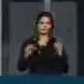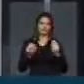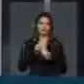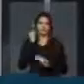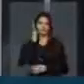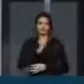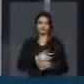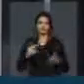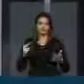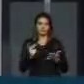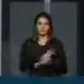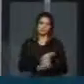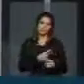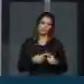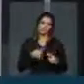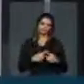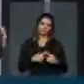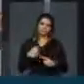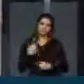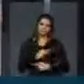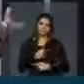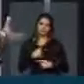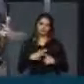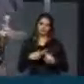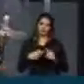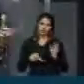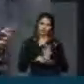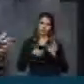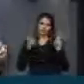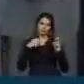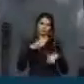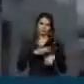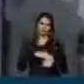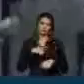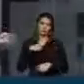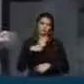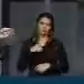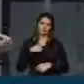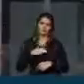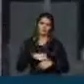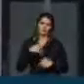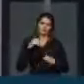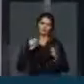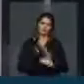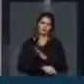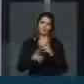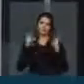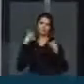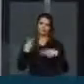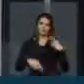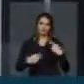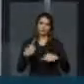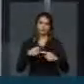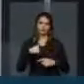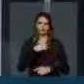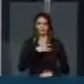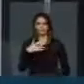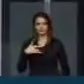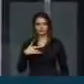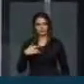Brasil entre os assuntos que tiveram mais ênfase saúde